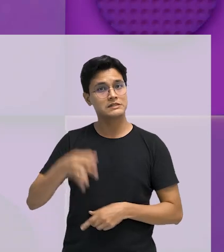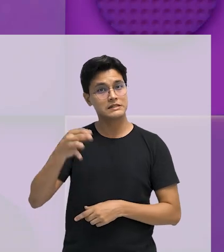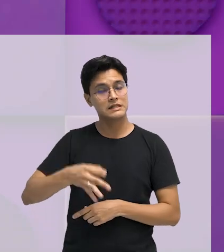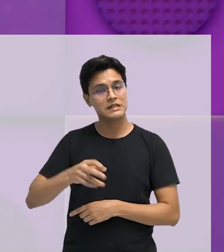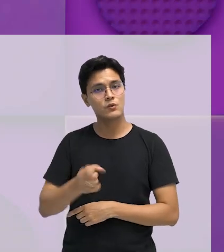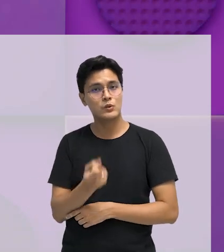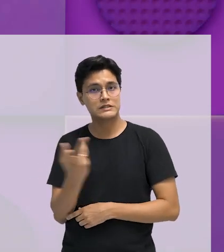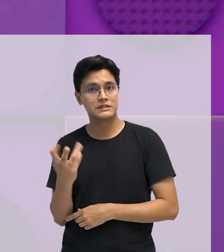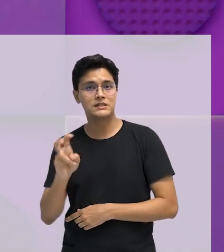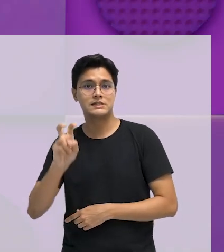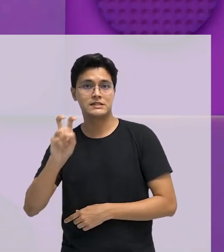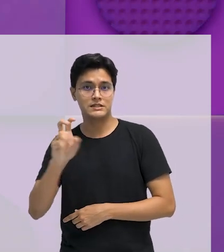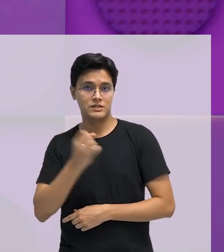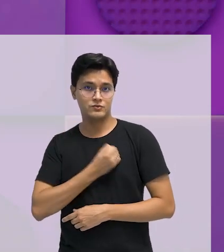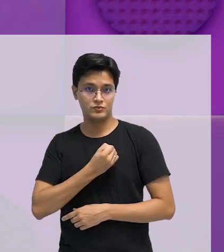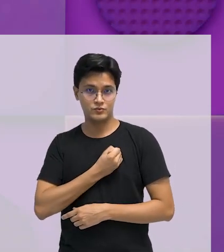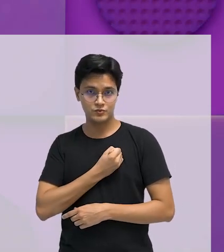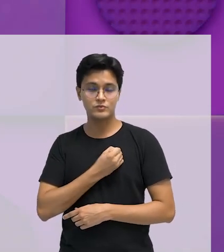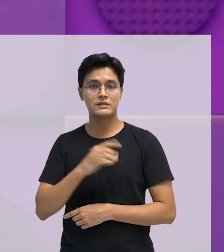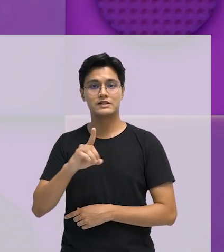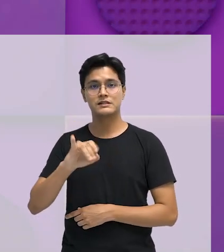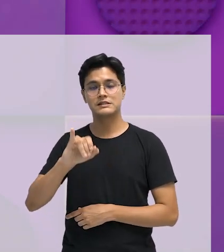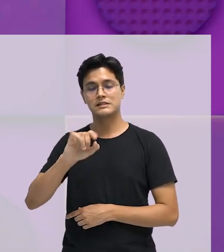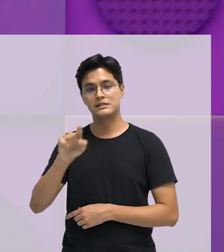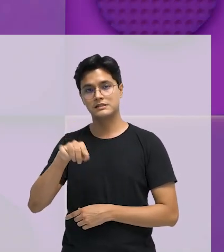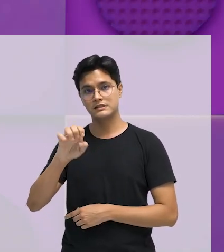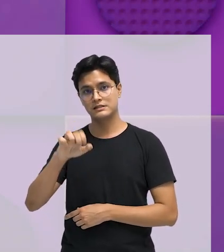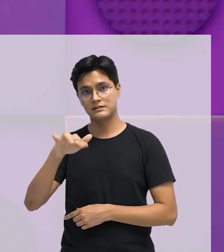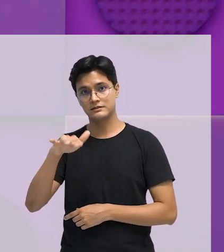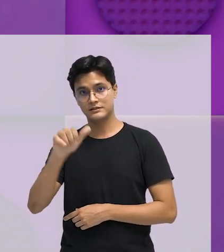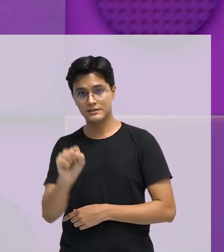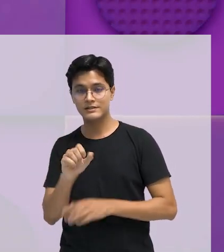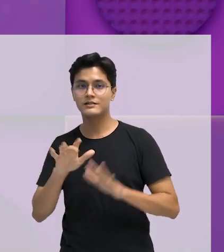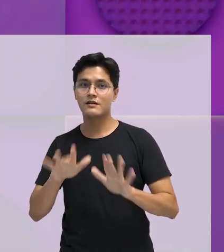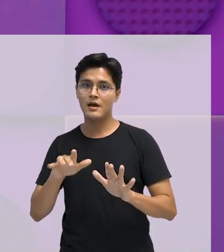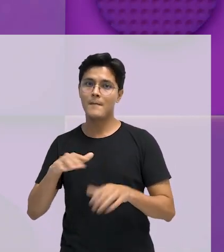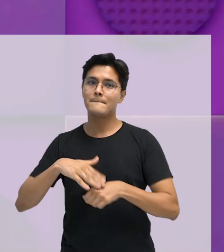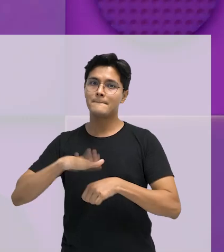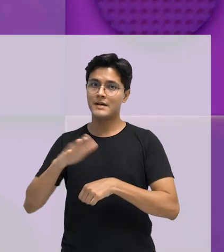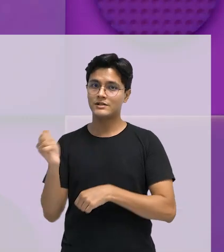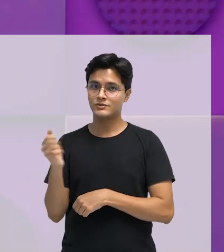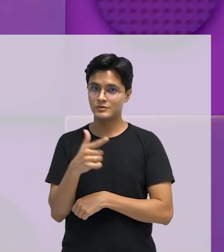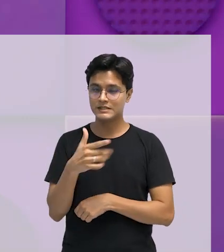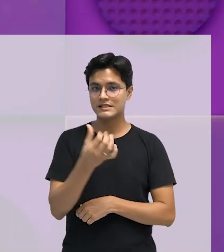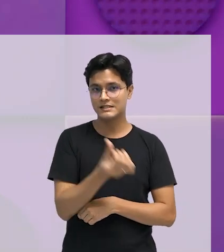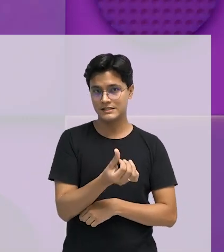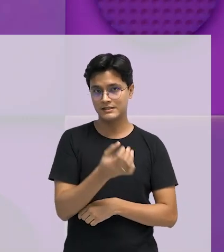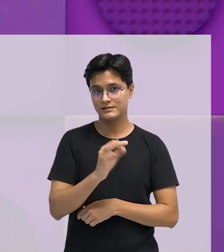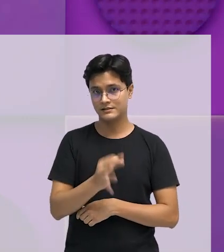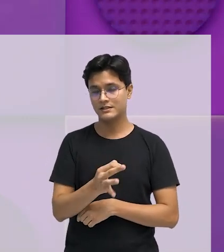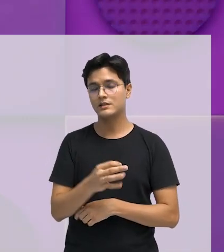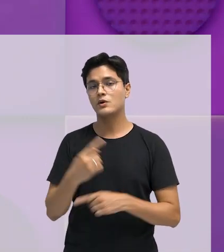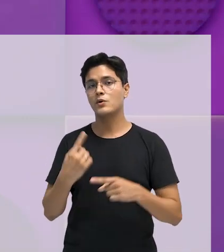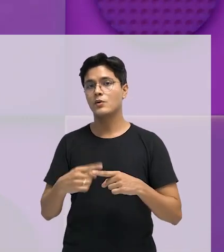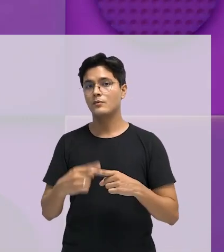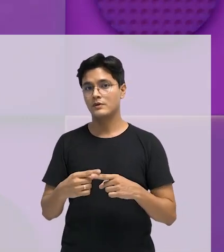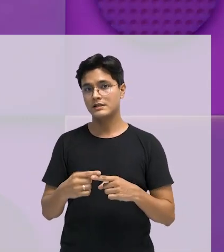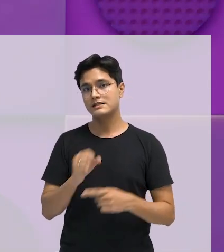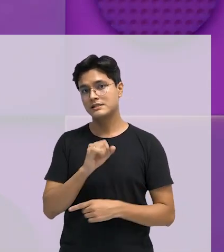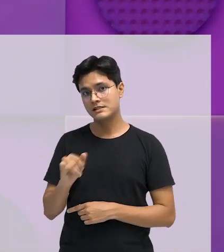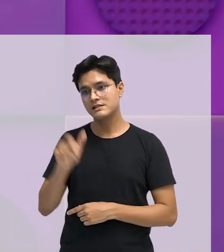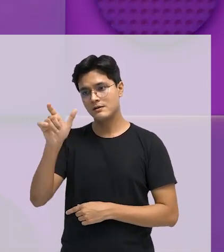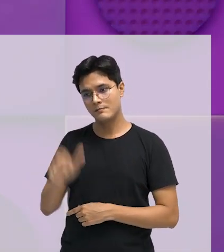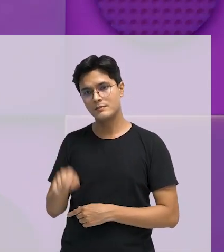nesse caso, a chance de acertar ali as 5 dezenas já é maior do que acertar as 6, né? Até porque quem acerta as